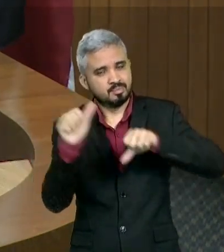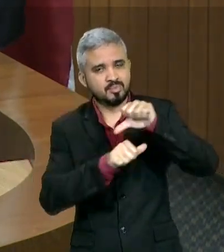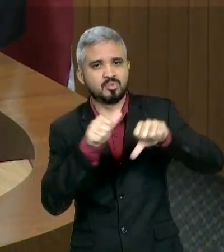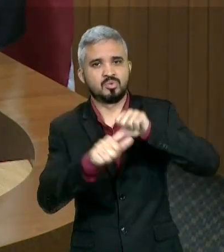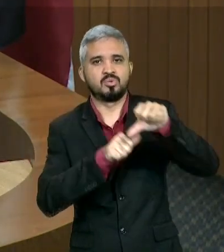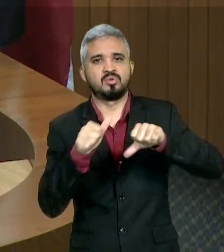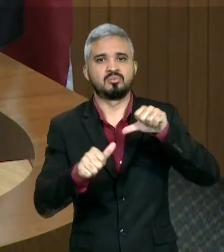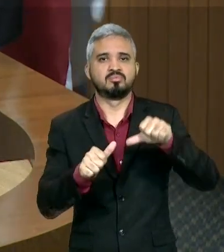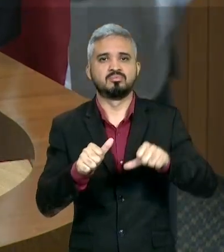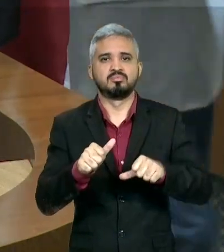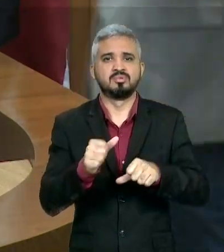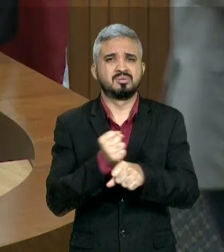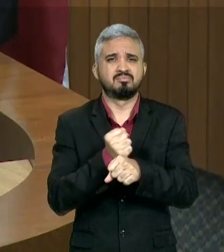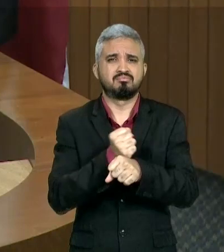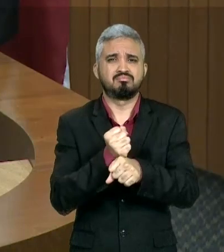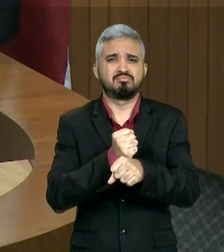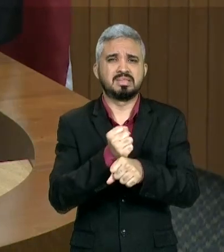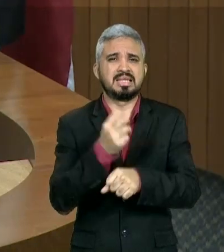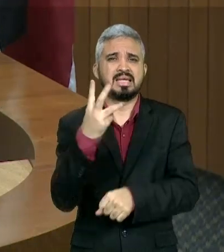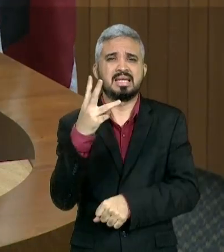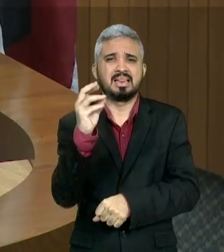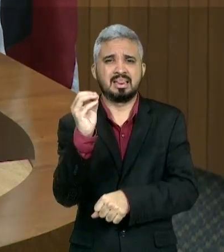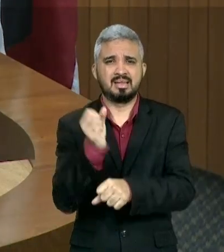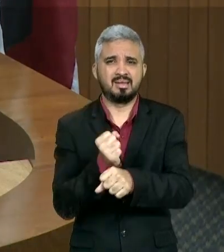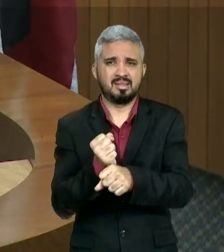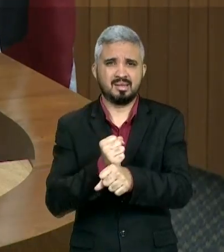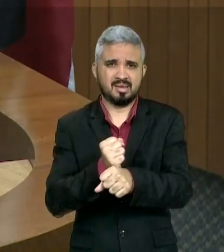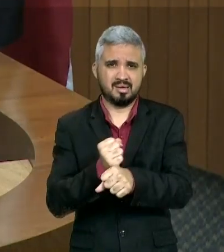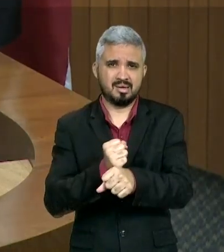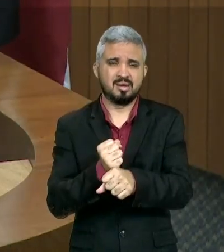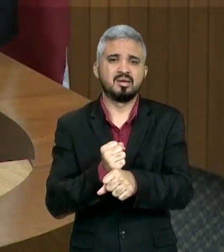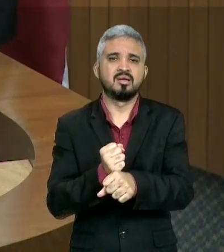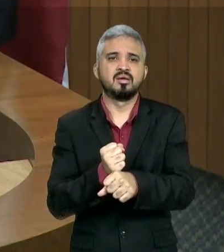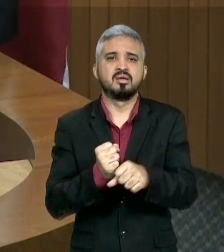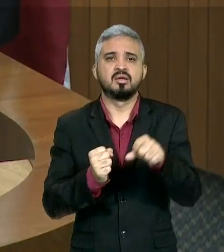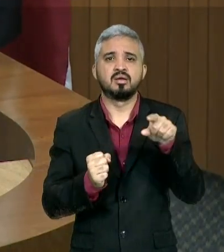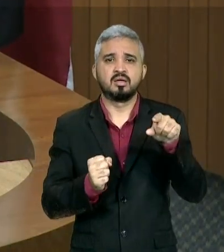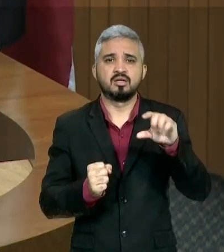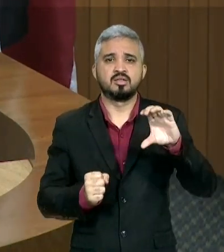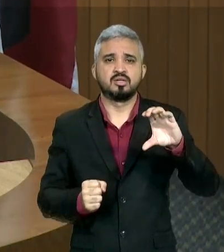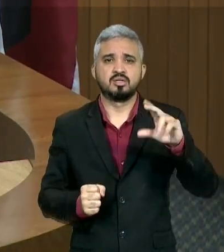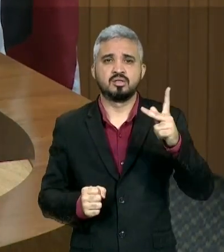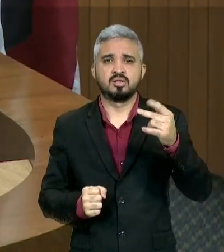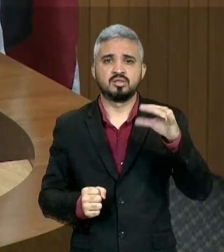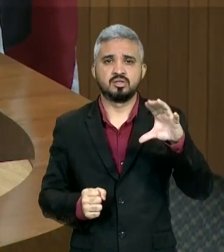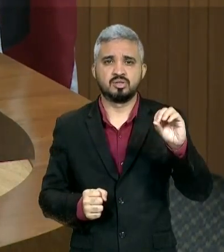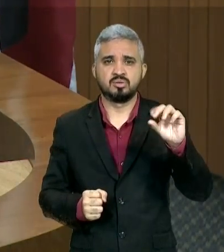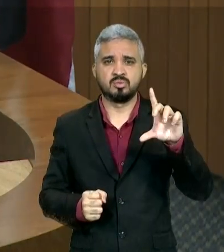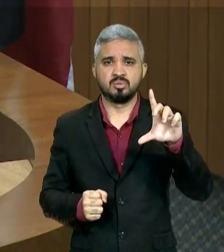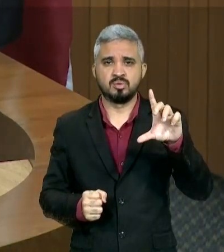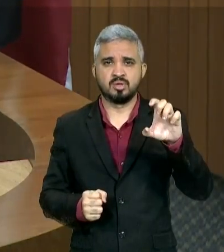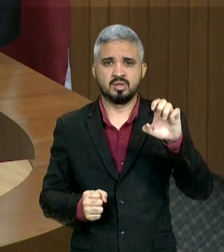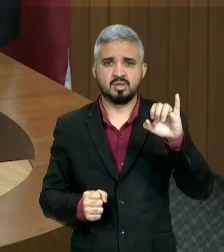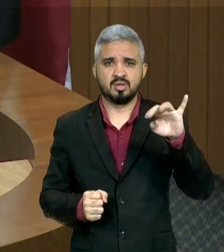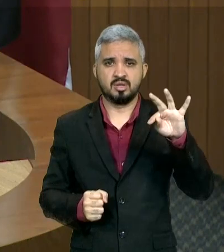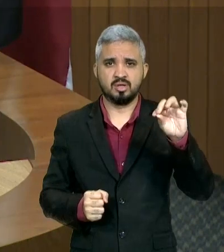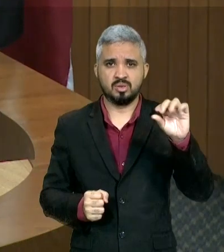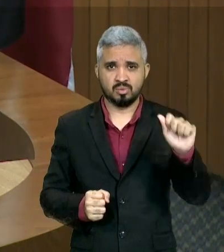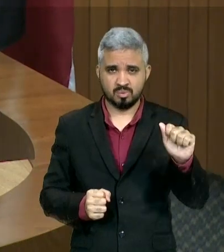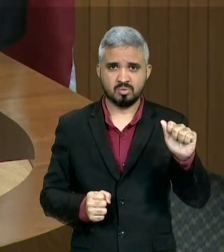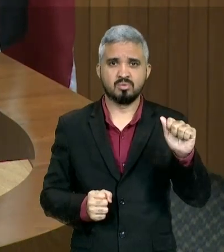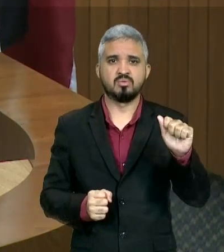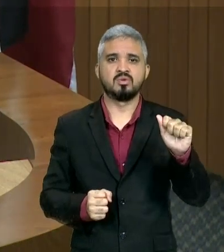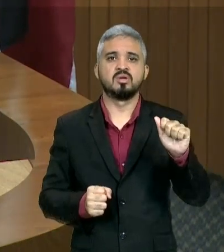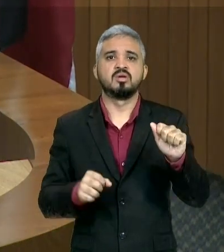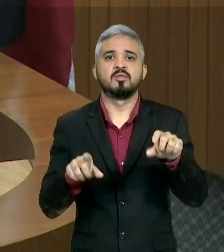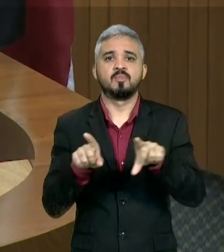administrada pelas mesmas pessoas, pelo grupo do Chico Leitor, do Luciano Leitor, e agora, na administração,